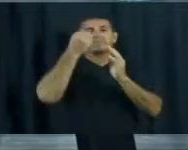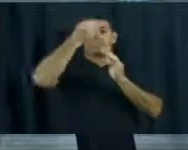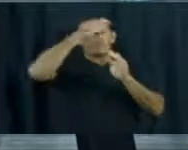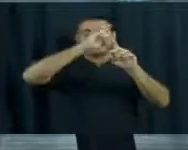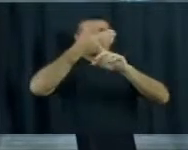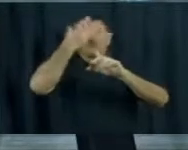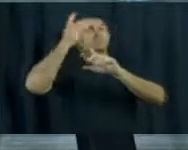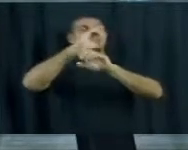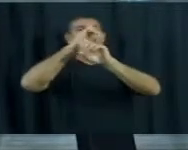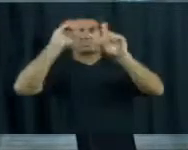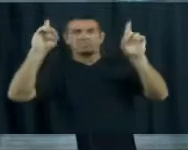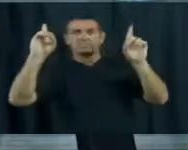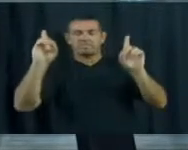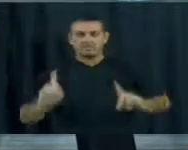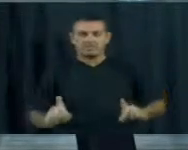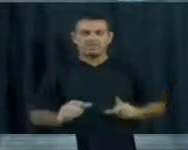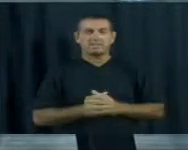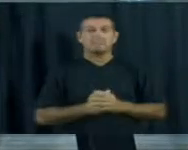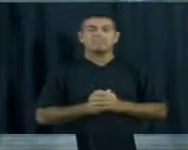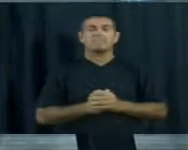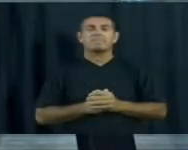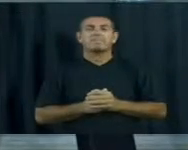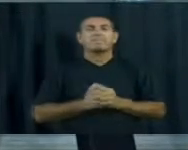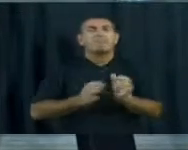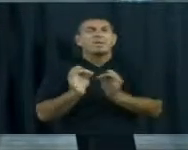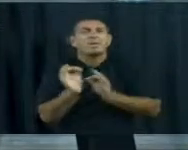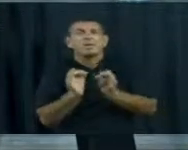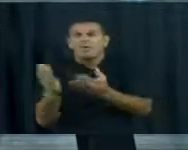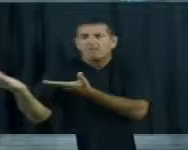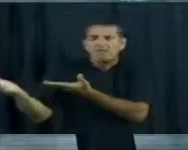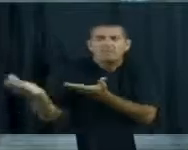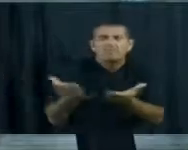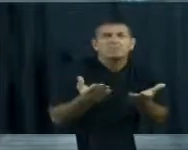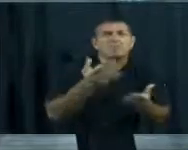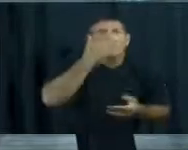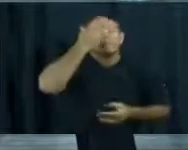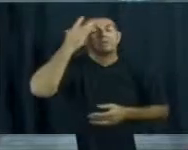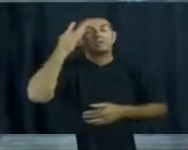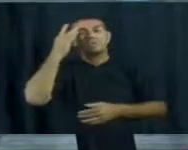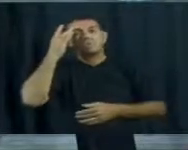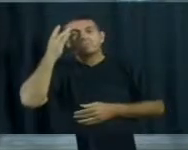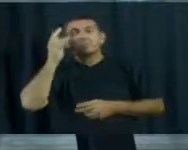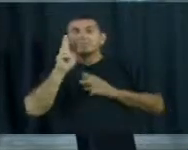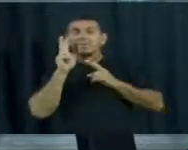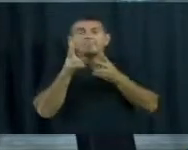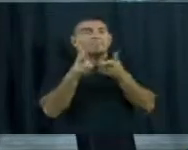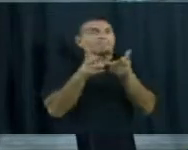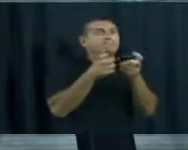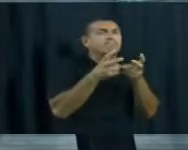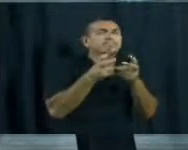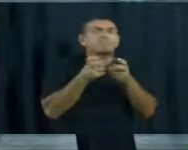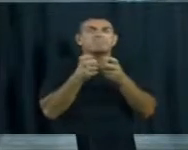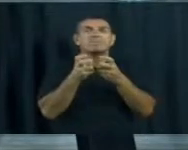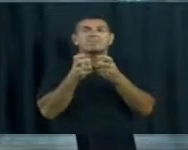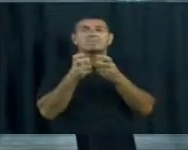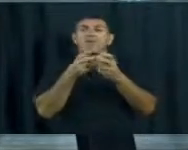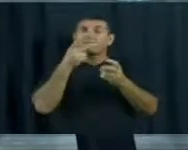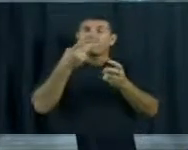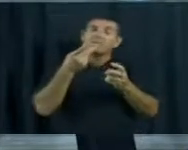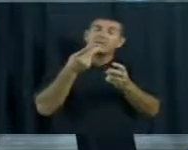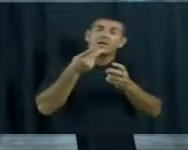foi projetado para que a gente realmente possa trazer aquele indivíduo que está nos observando uma mensagem. E eu